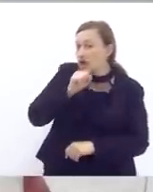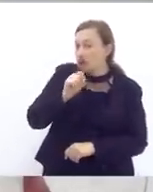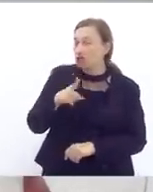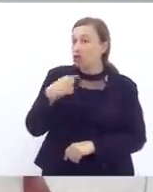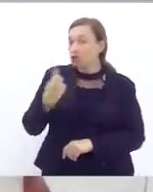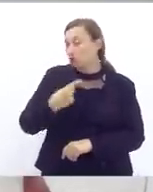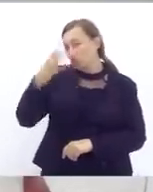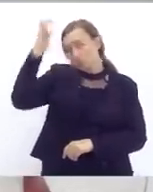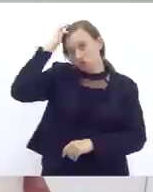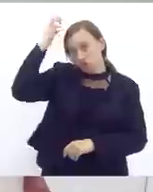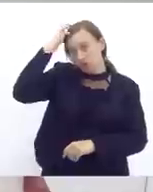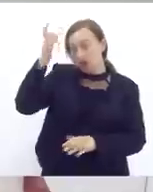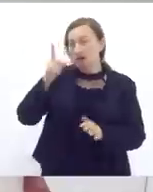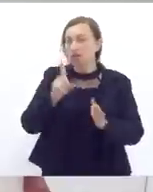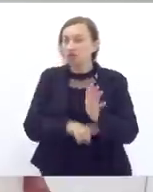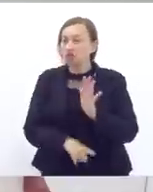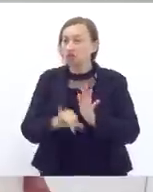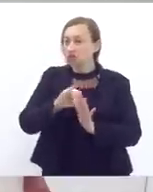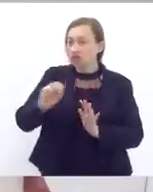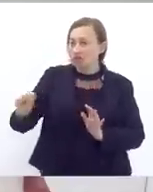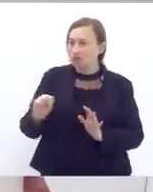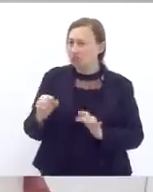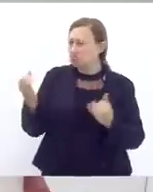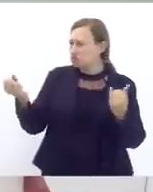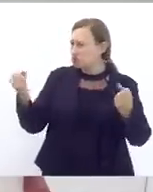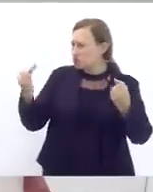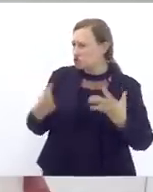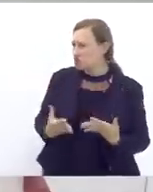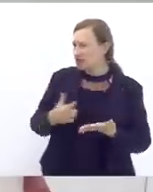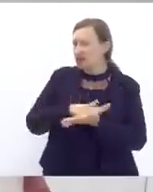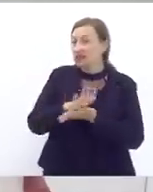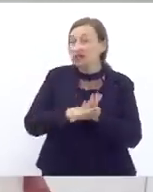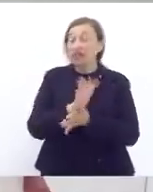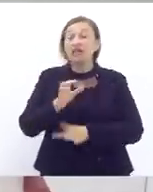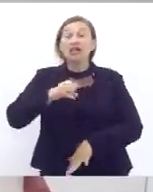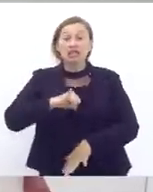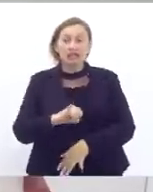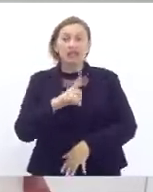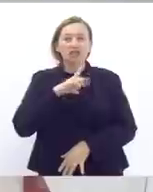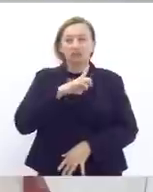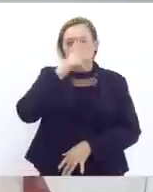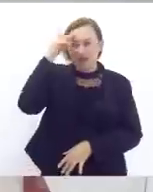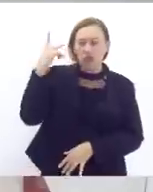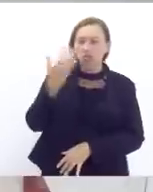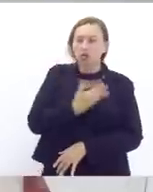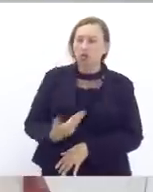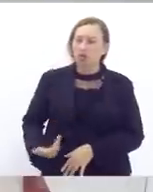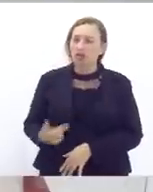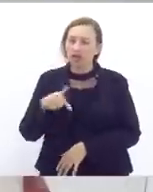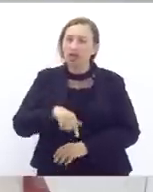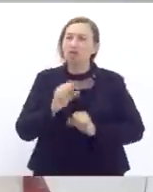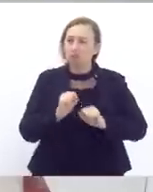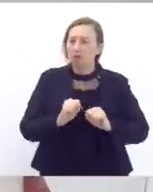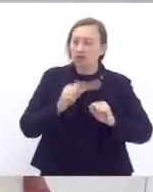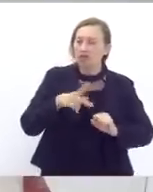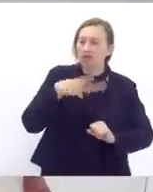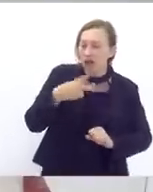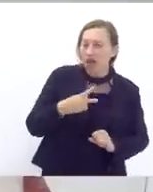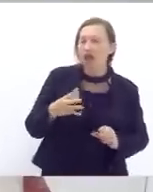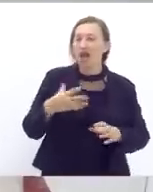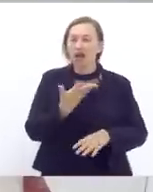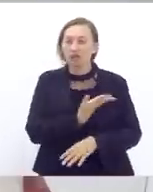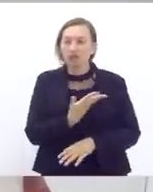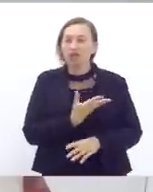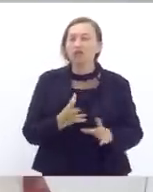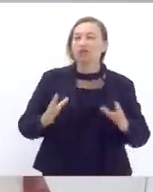penalizados pela redução do ICMS e ninguém explica então se tiver alguém do governo aqui mesmo que possa falar o colega da casa civil